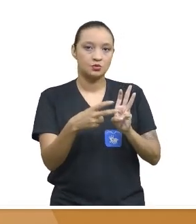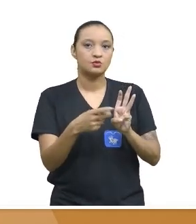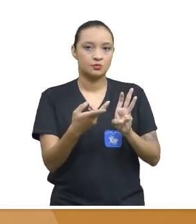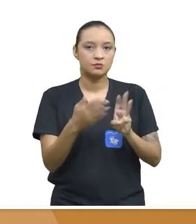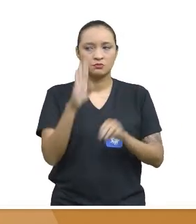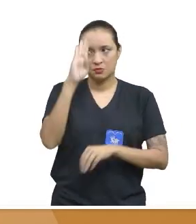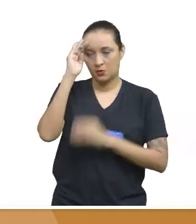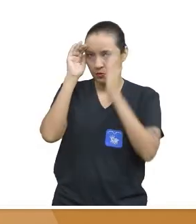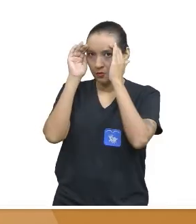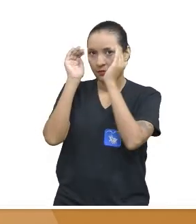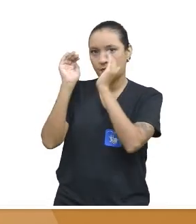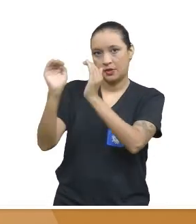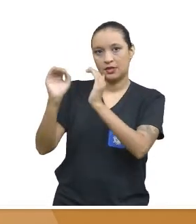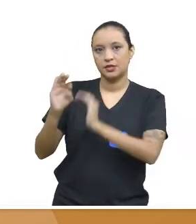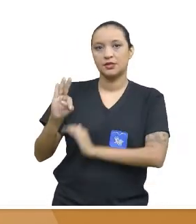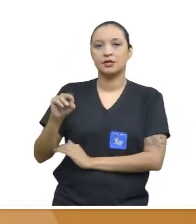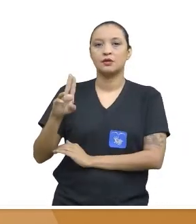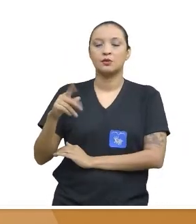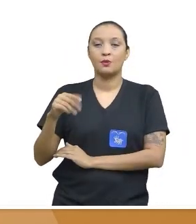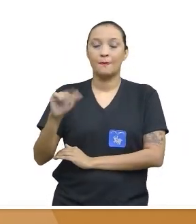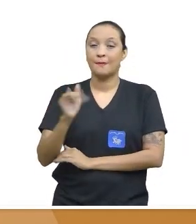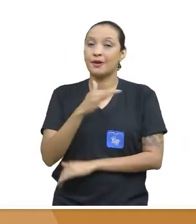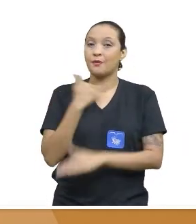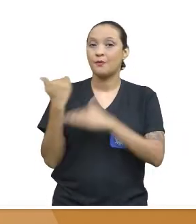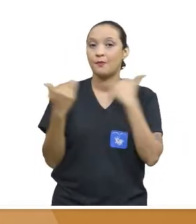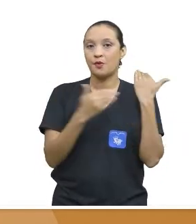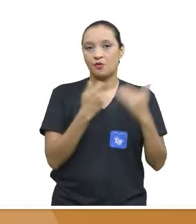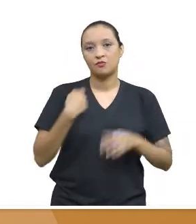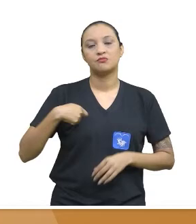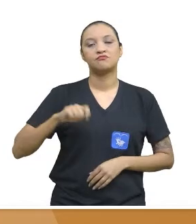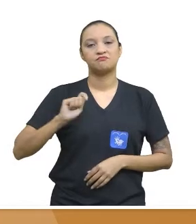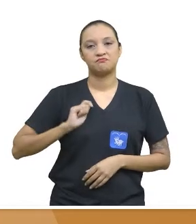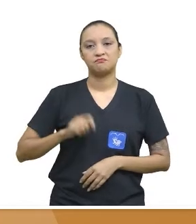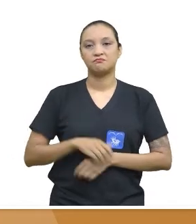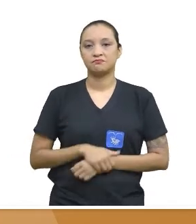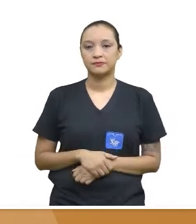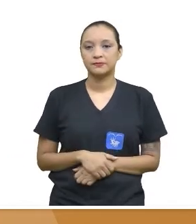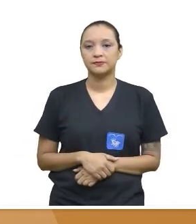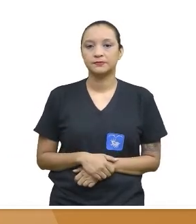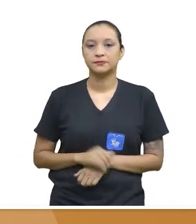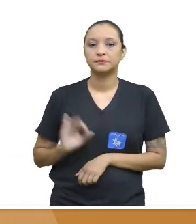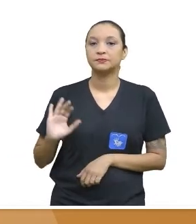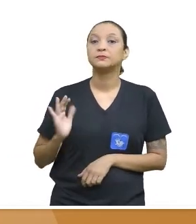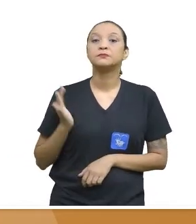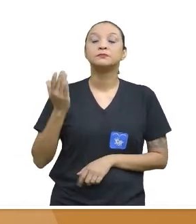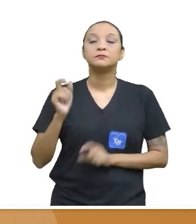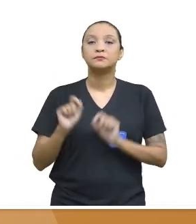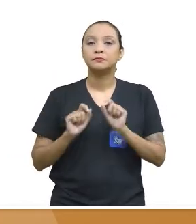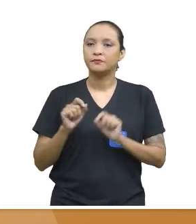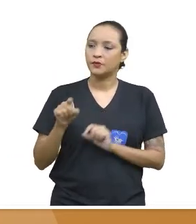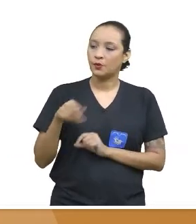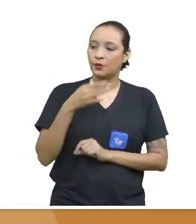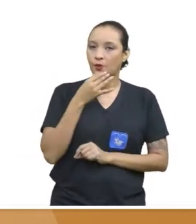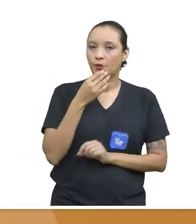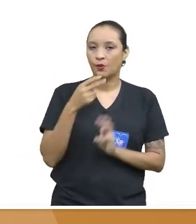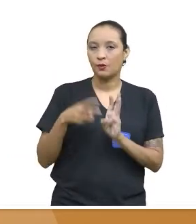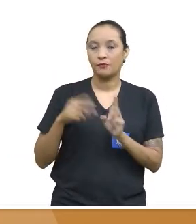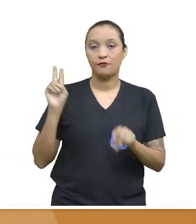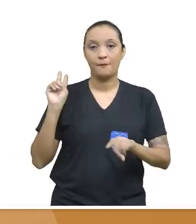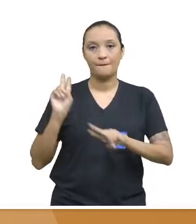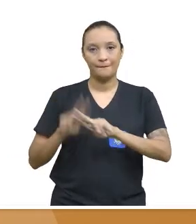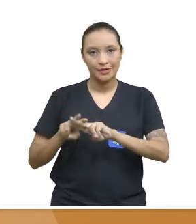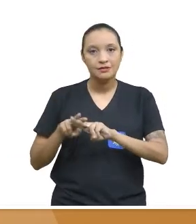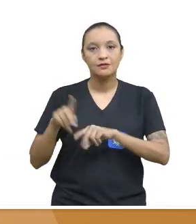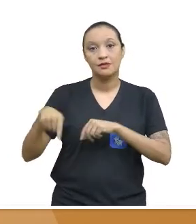Amaru foram mortos pelos espanhóis. E aí o que aconteceu com Tupac Amaru? Ele foi preso e